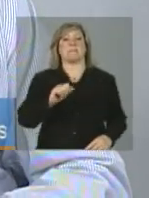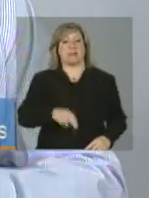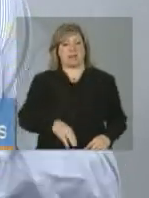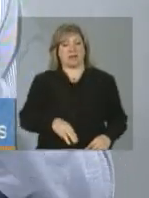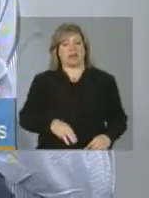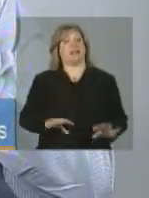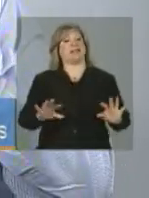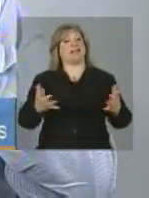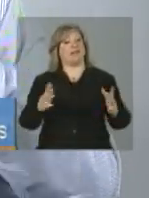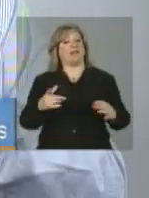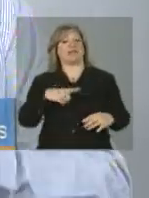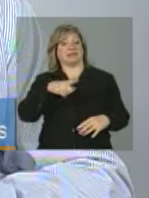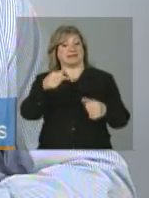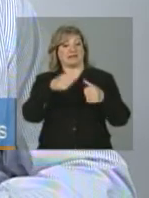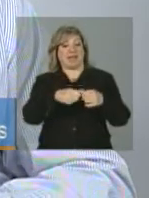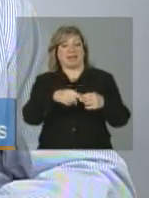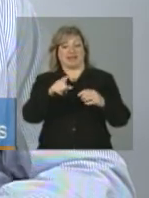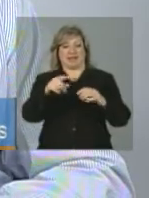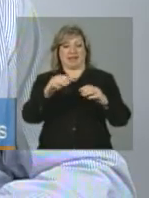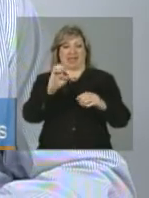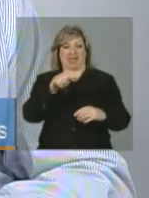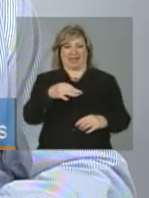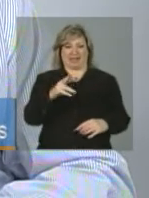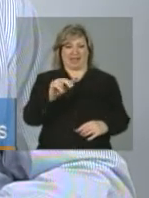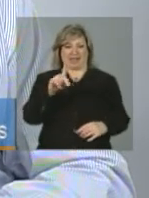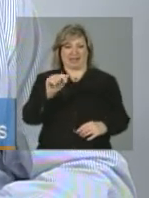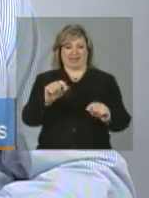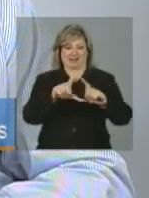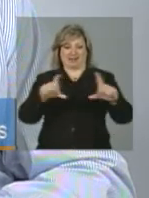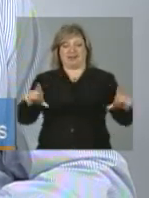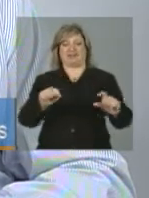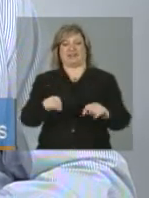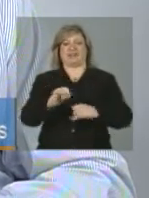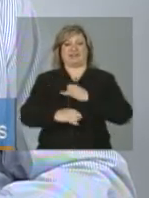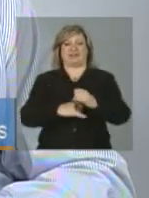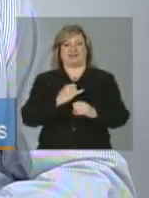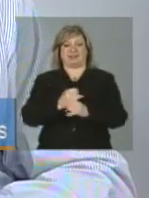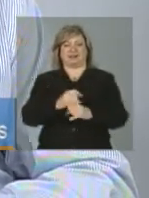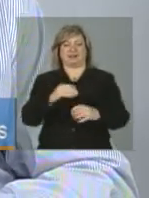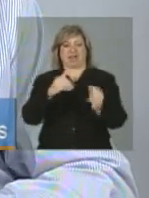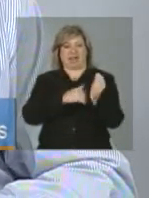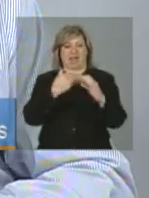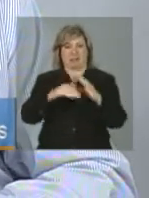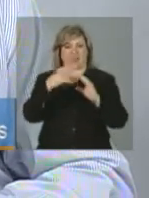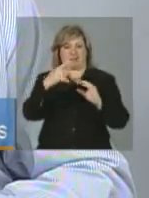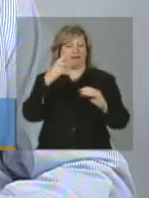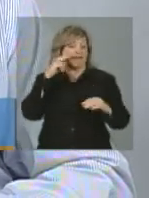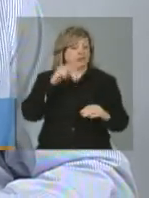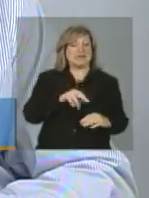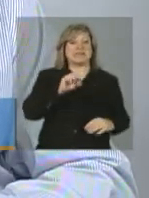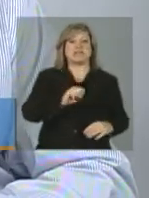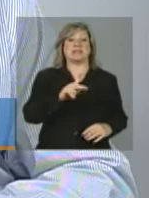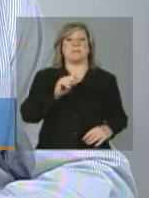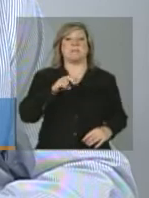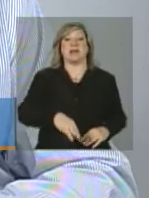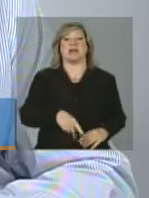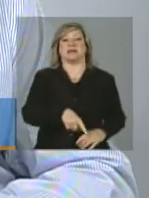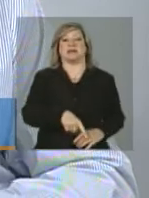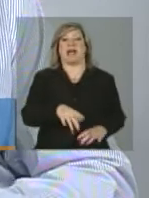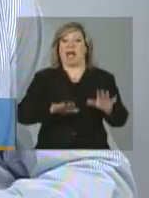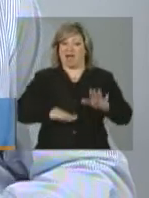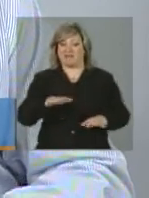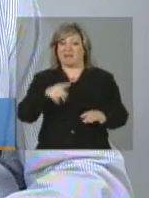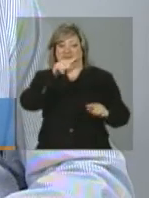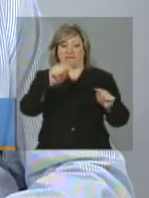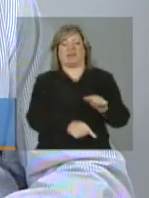tenha, se sua atualização foi feita corretamente, todas as abas que devem ser preenchidas foram preenchidas e foi feita a vinculação com o órgão gestor,